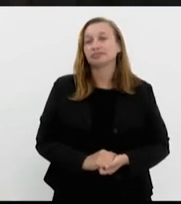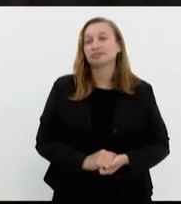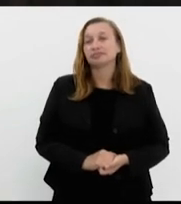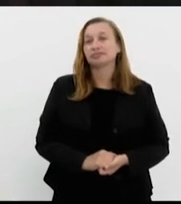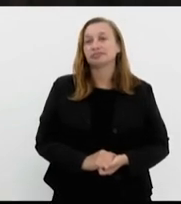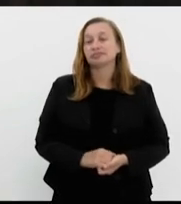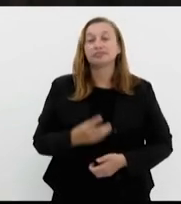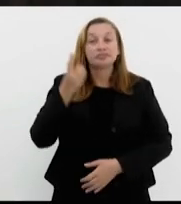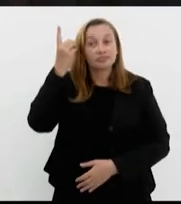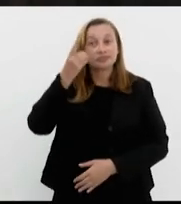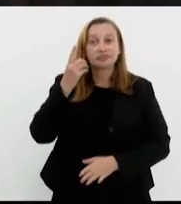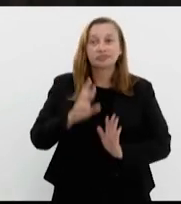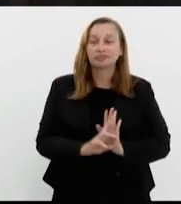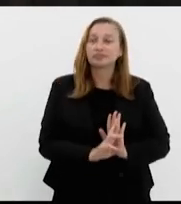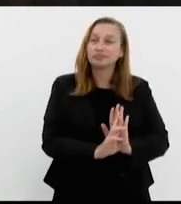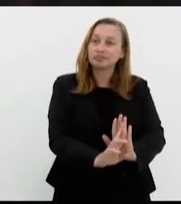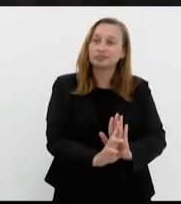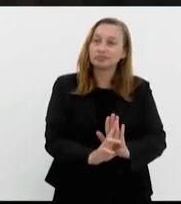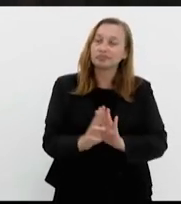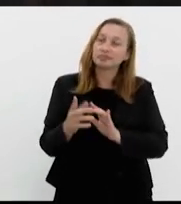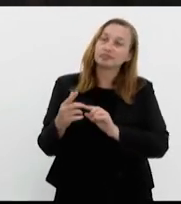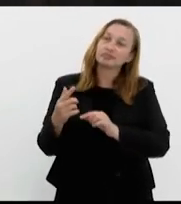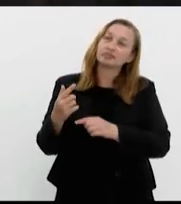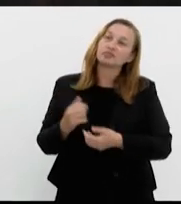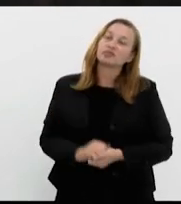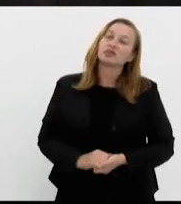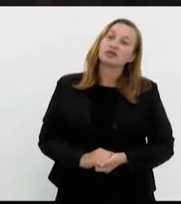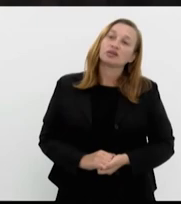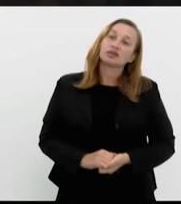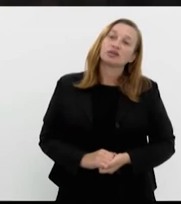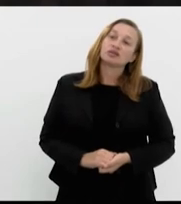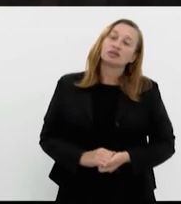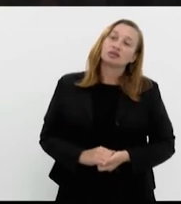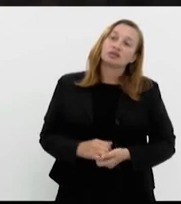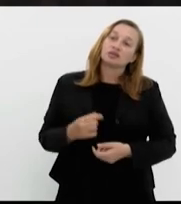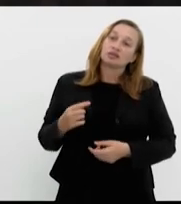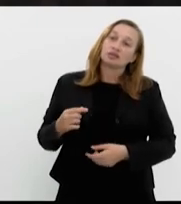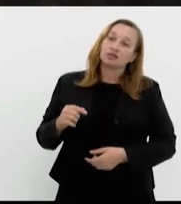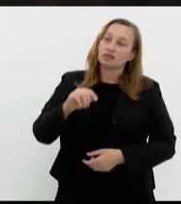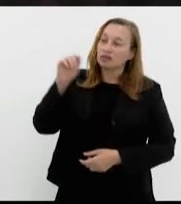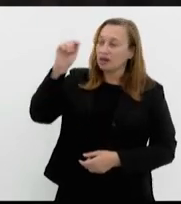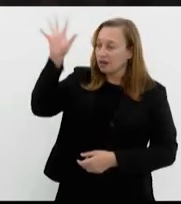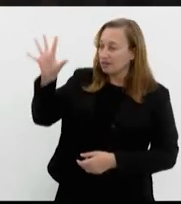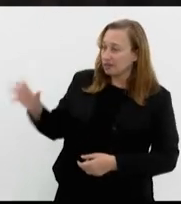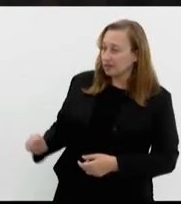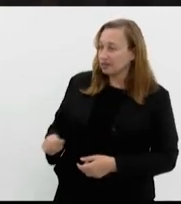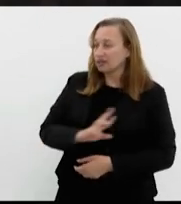deputadas que representam a ancestralidade africana,